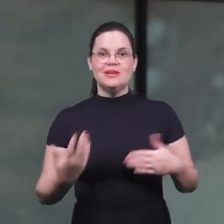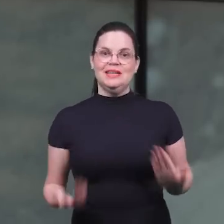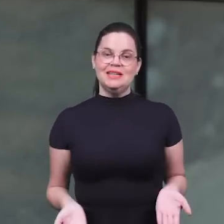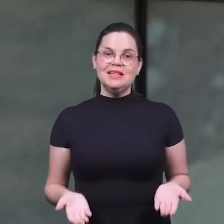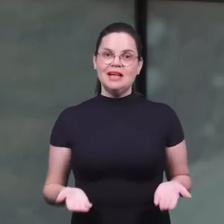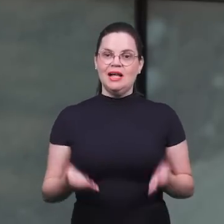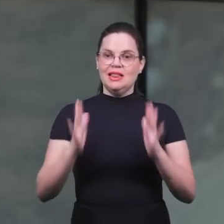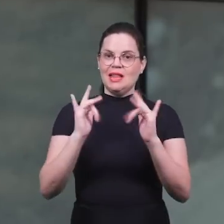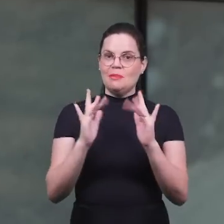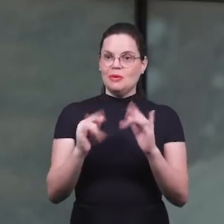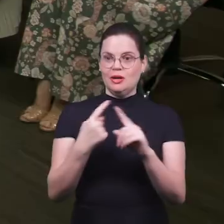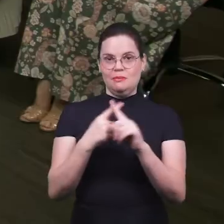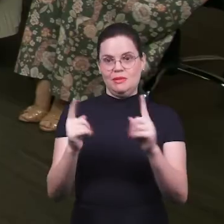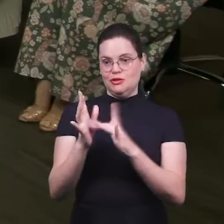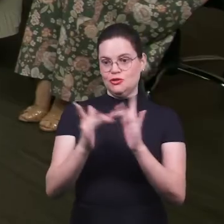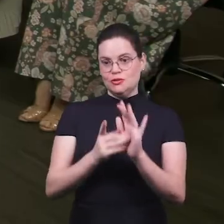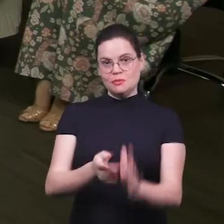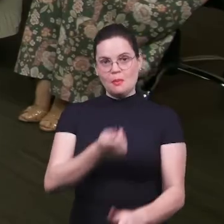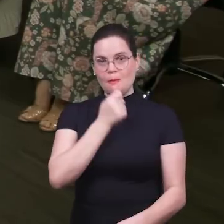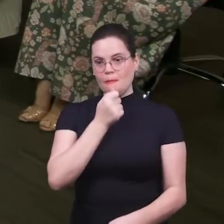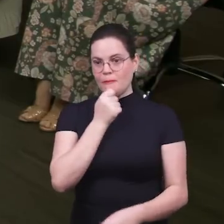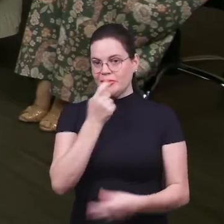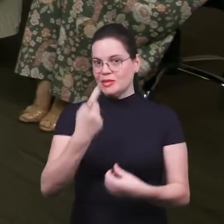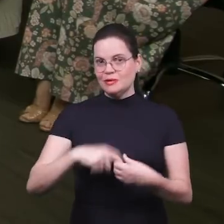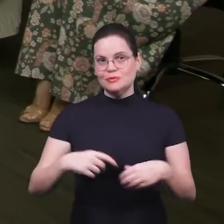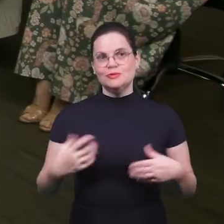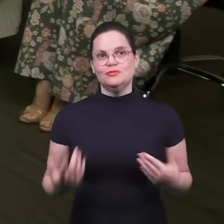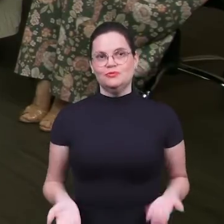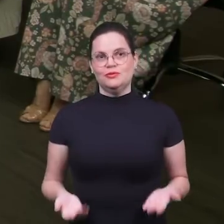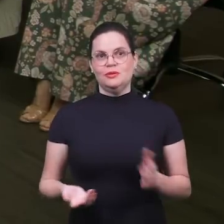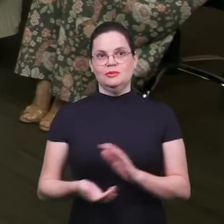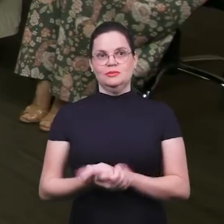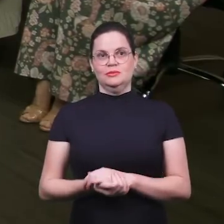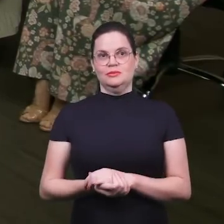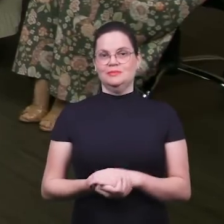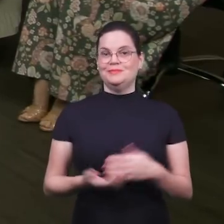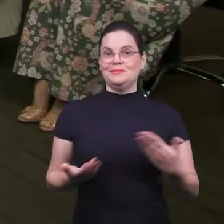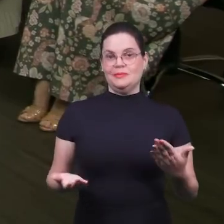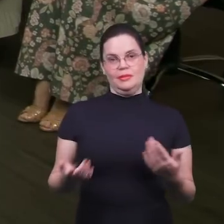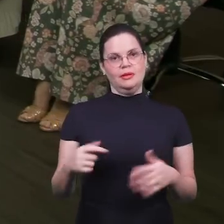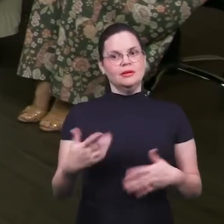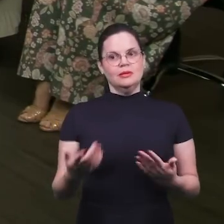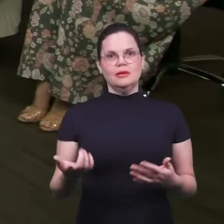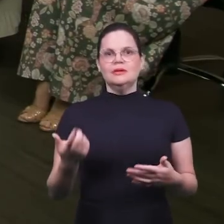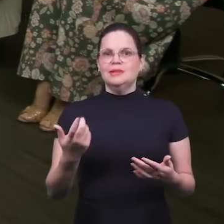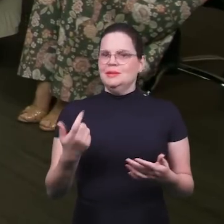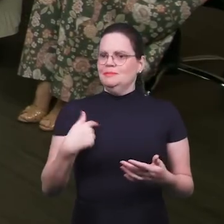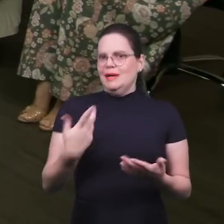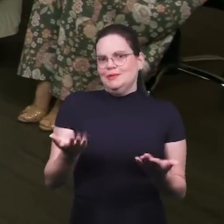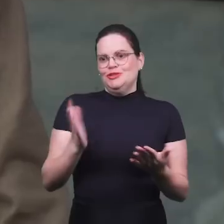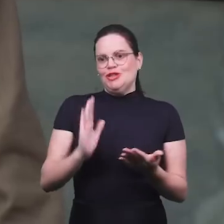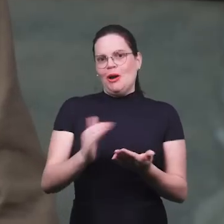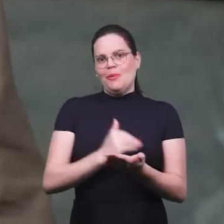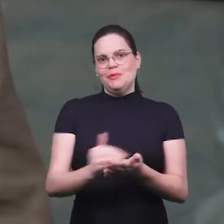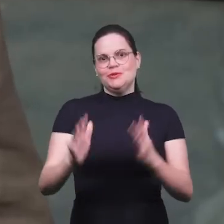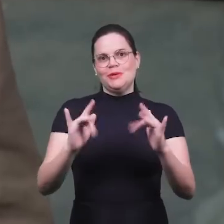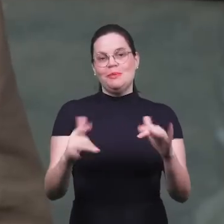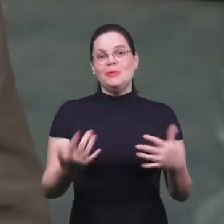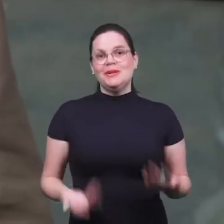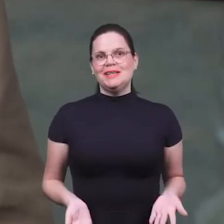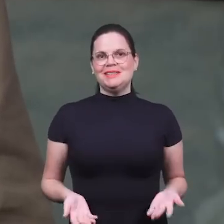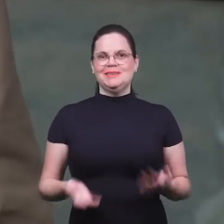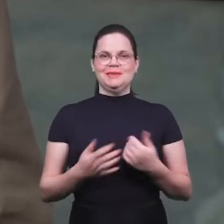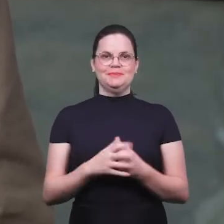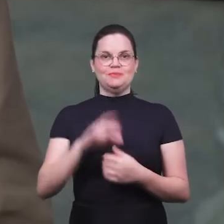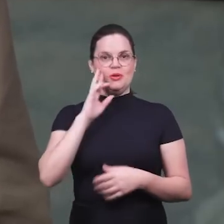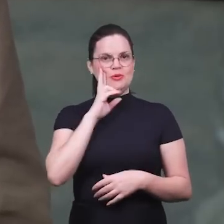que aguentar isso. É uma boa oração essa. É uma boa oração, né? Eu tenho 2 filhas, estou no caminho da segunda filha, é uma boa oração. É uma boa oração. O Senhor não quis